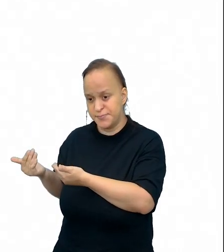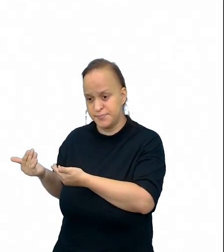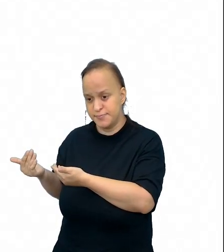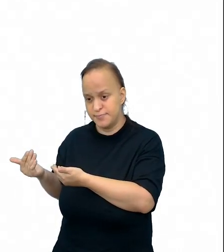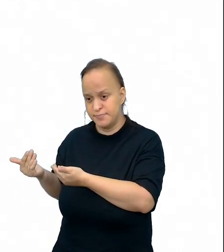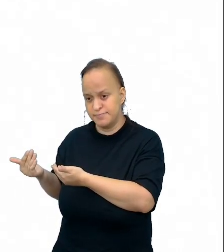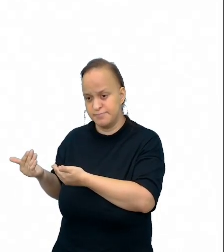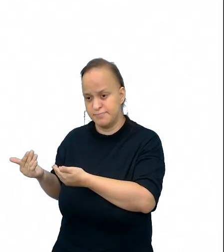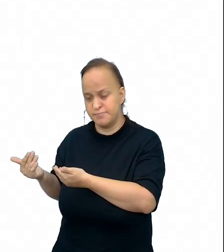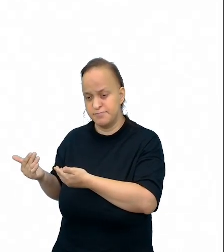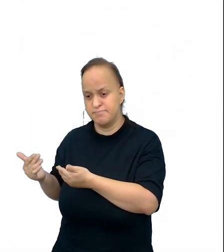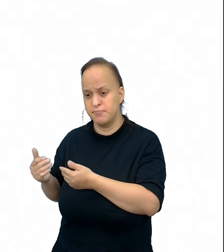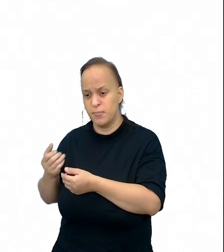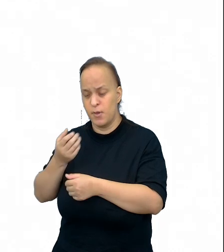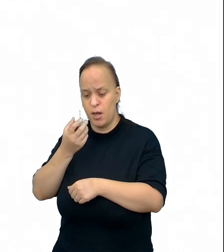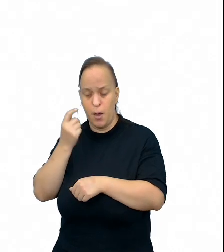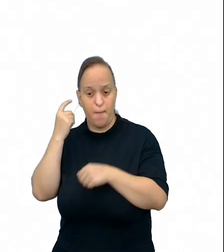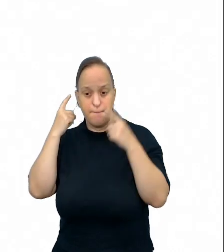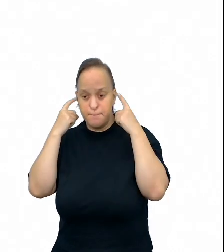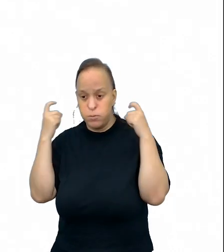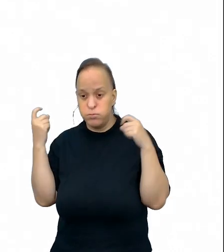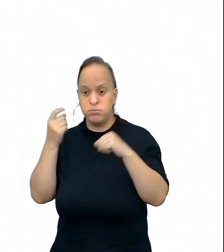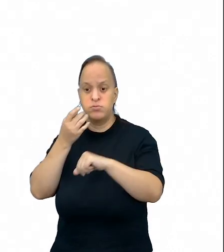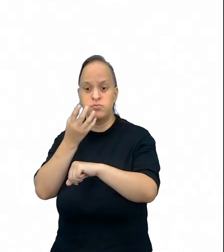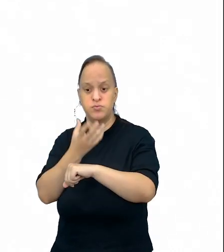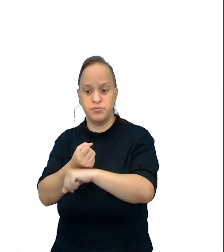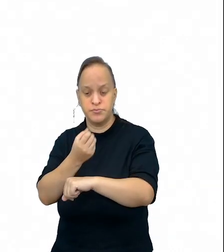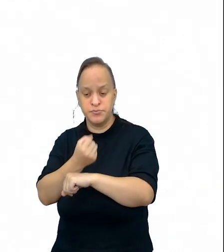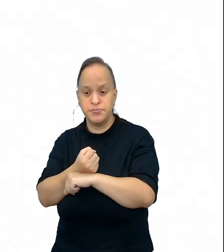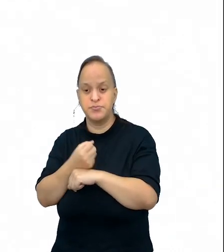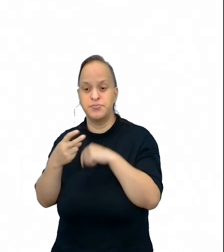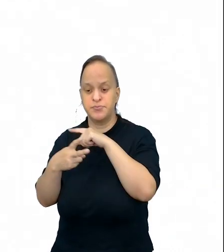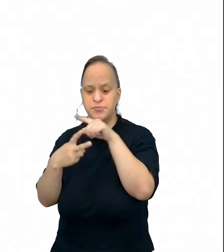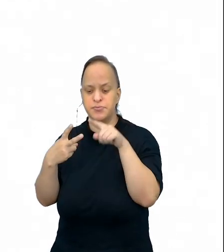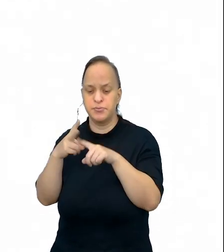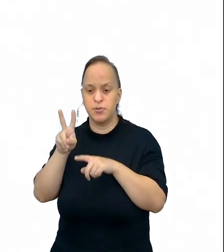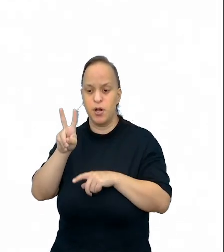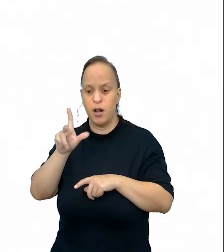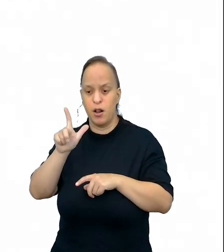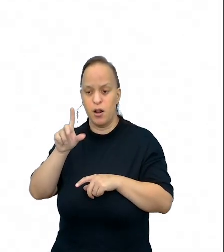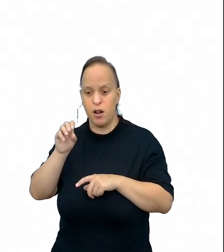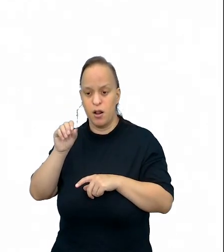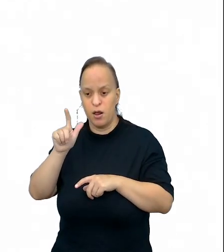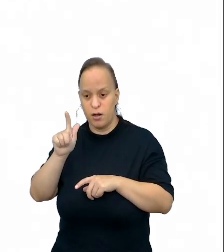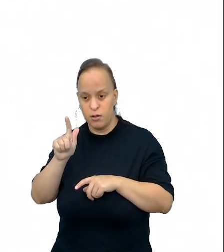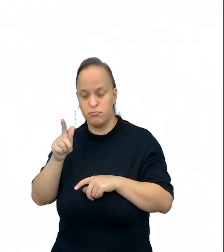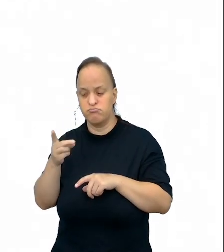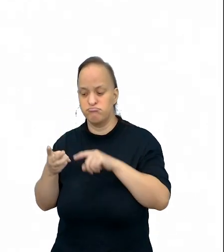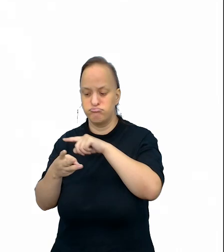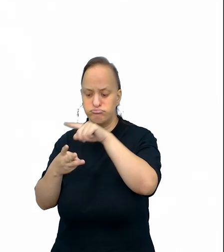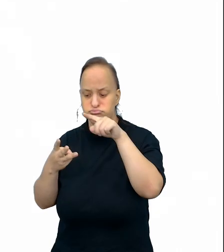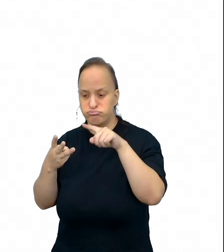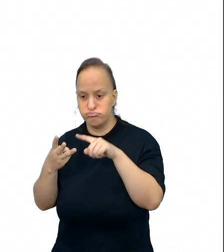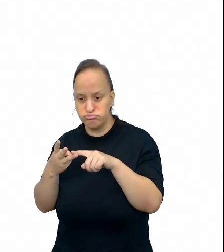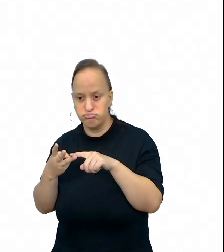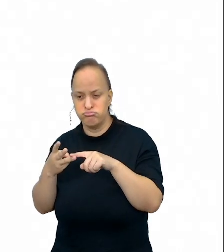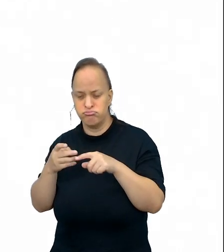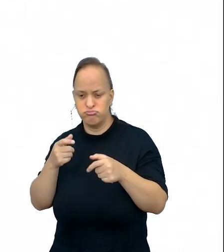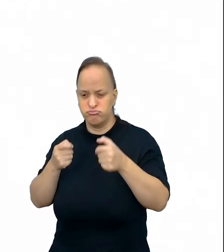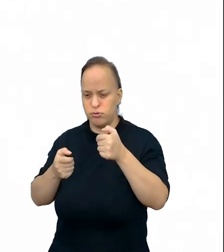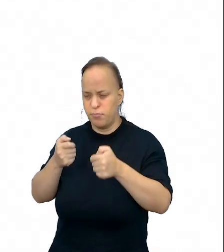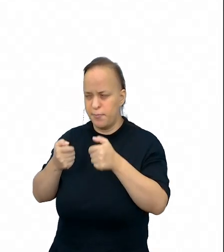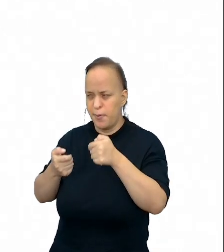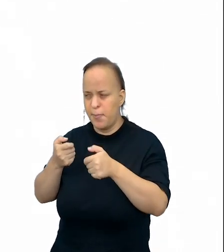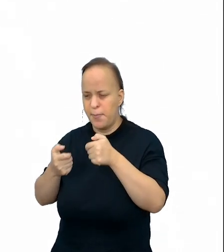em vlogs, podcasts, às vezes o professor dominando também o gameplay, né,